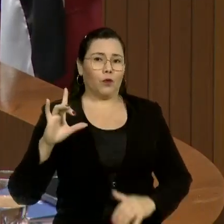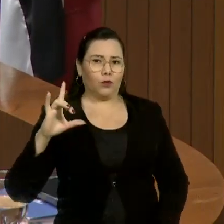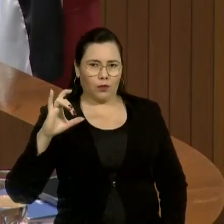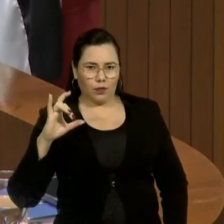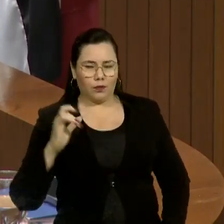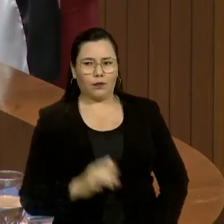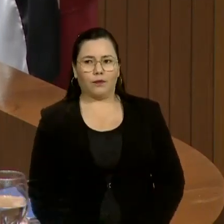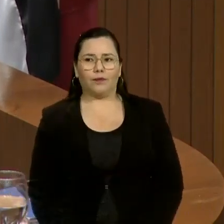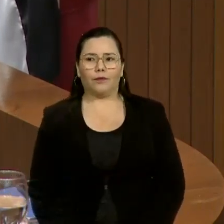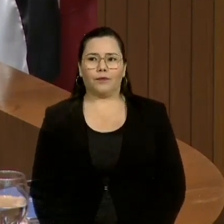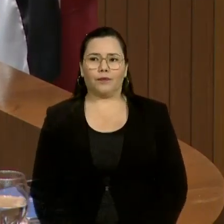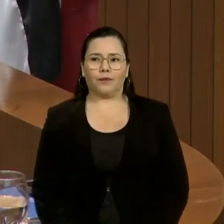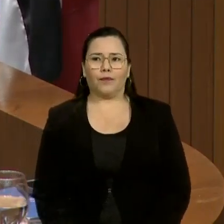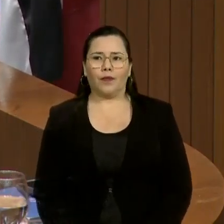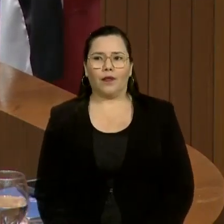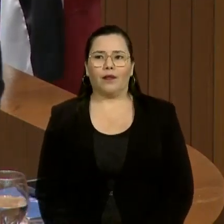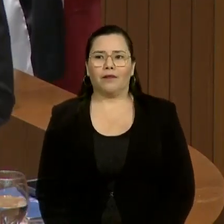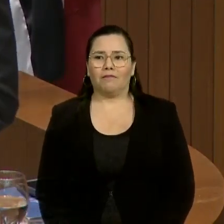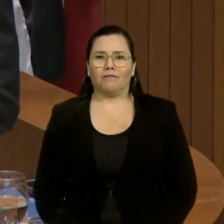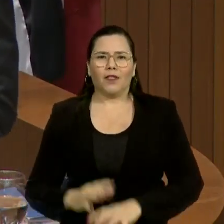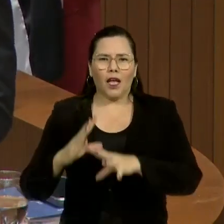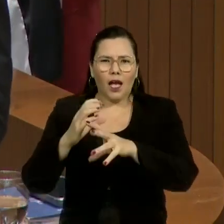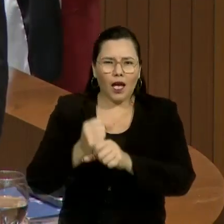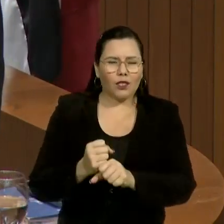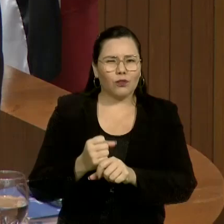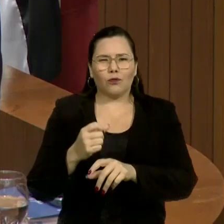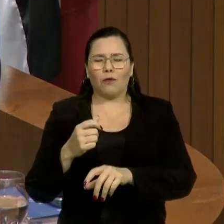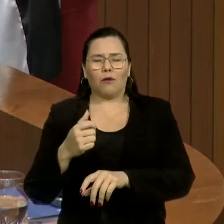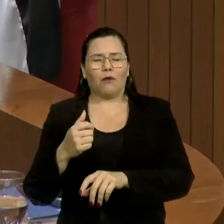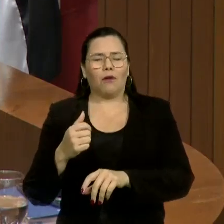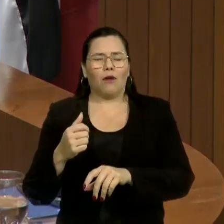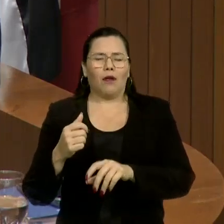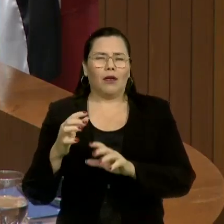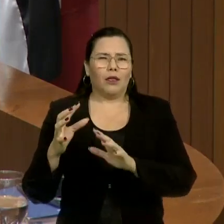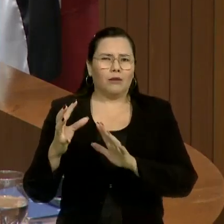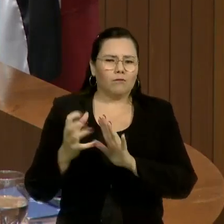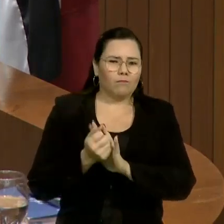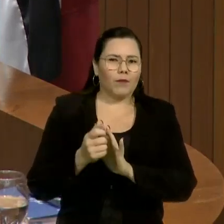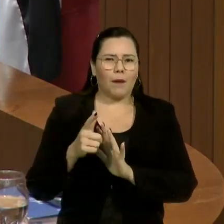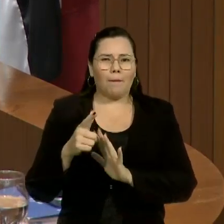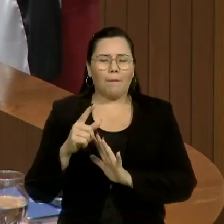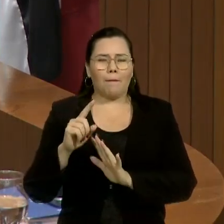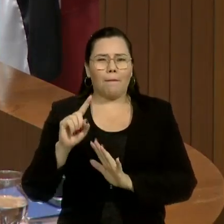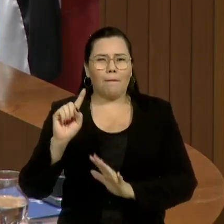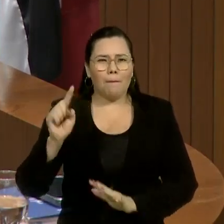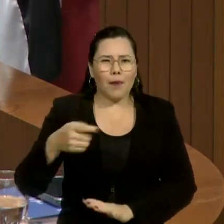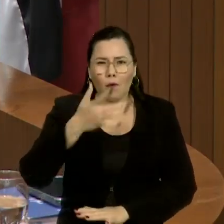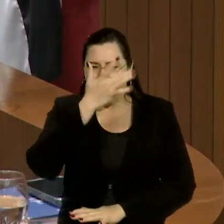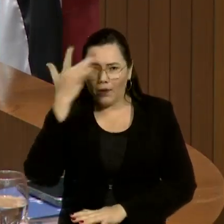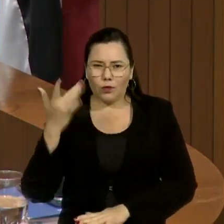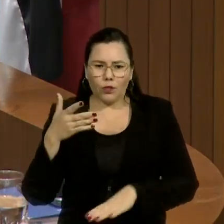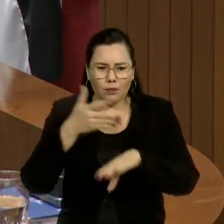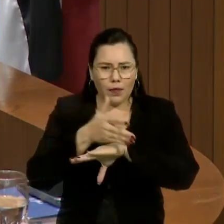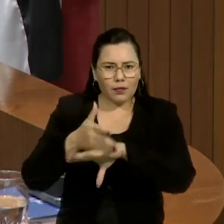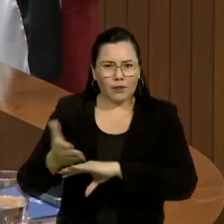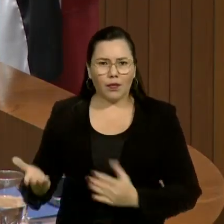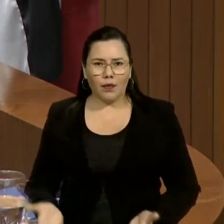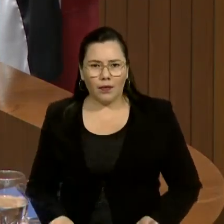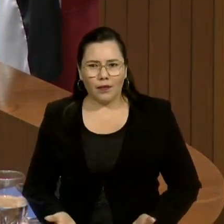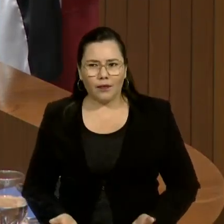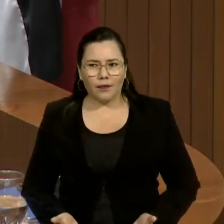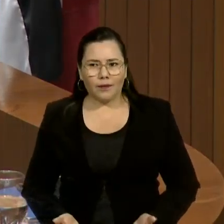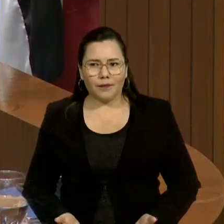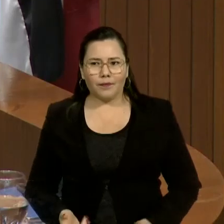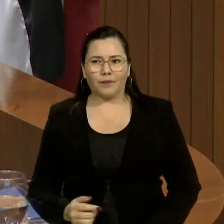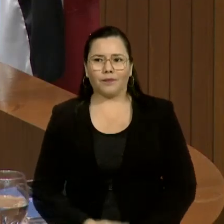Não registrou 1.000 pessoas. Mostrou uma classe política ali, em boa parte, completamente sem projeto. Que quando eu vejo o